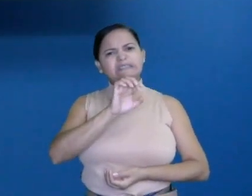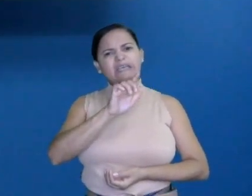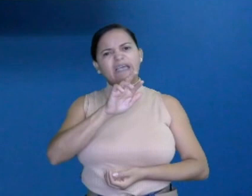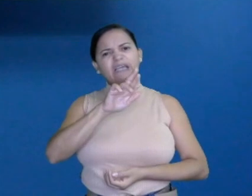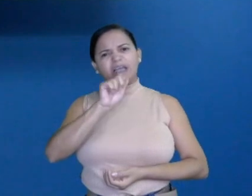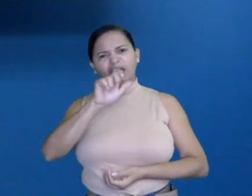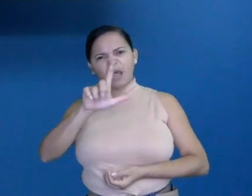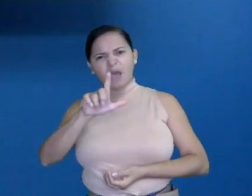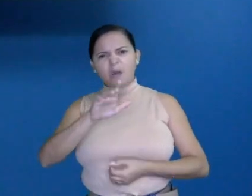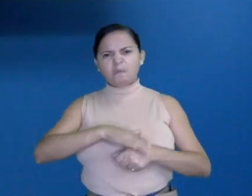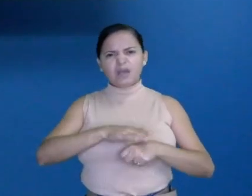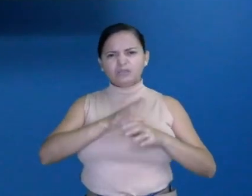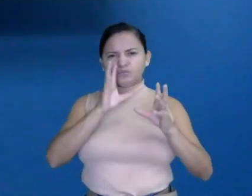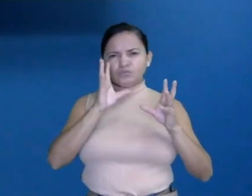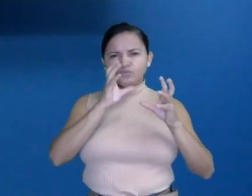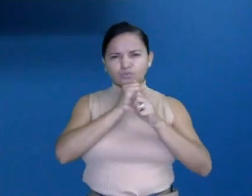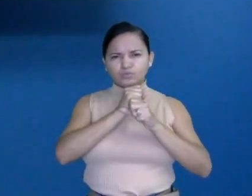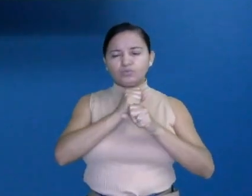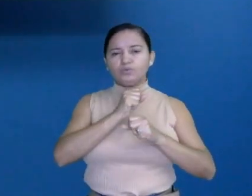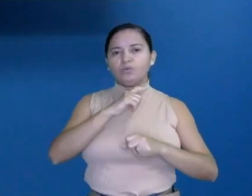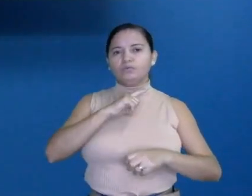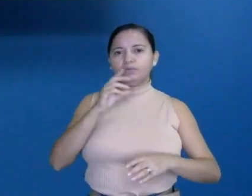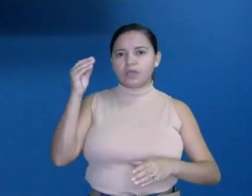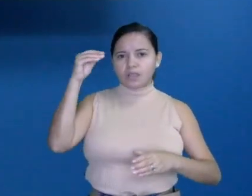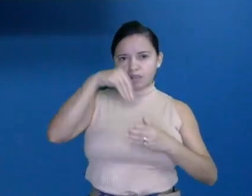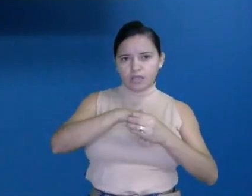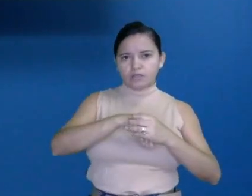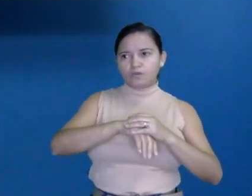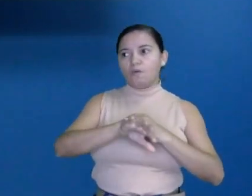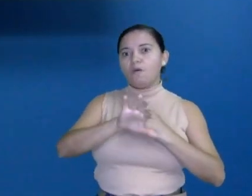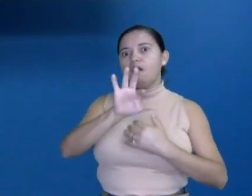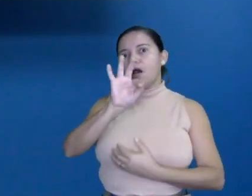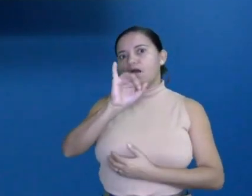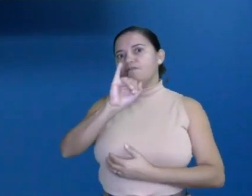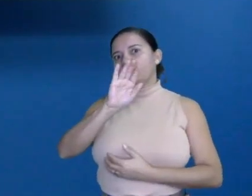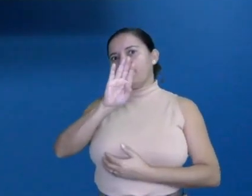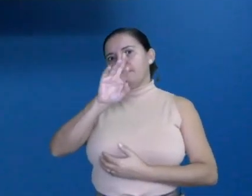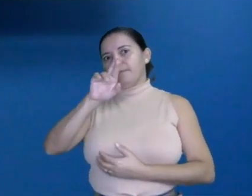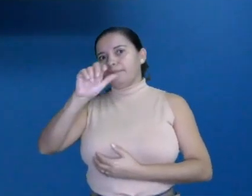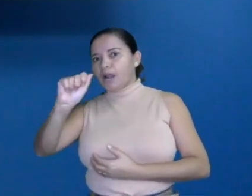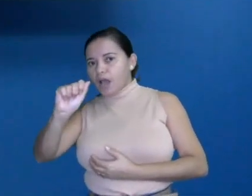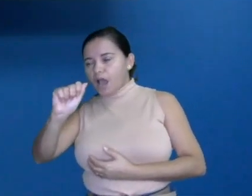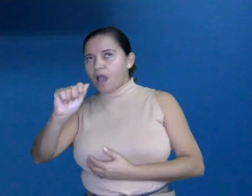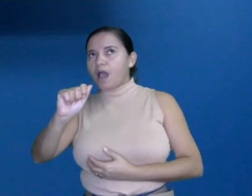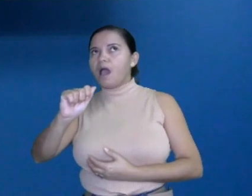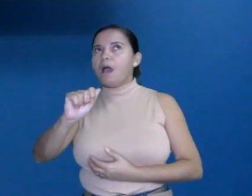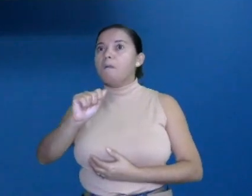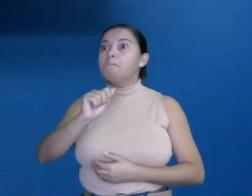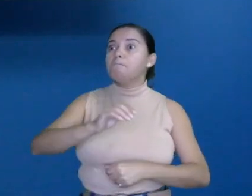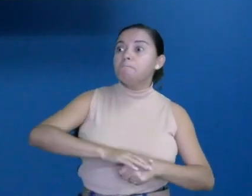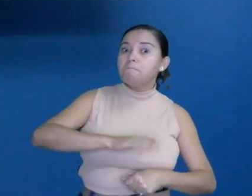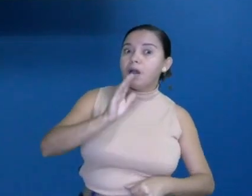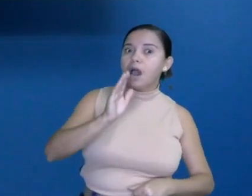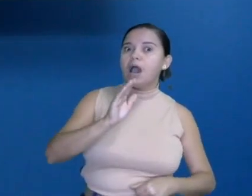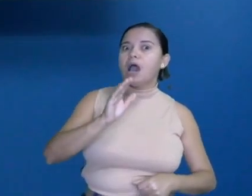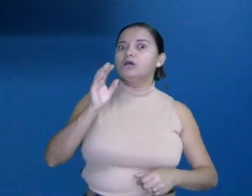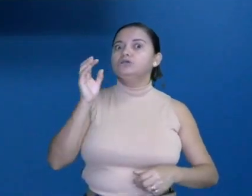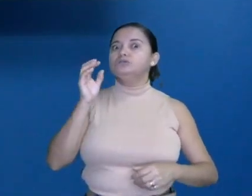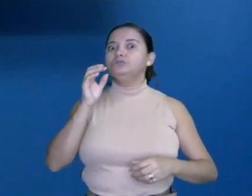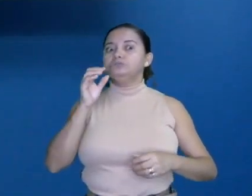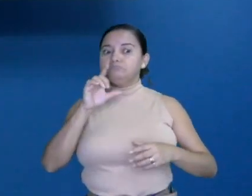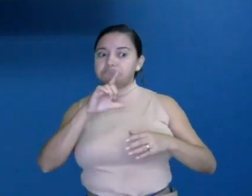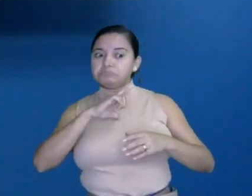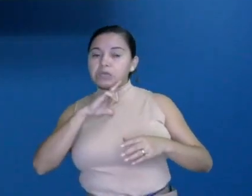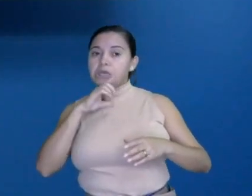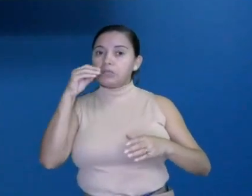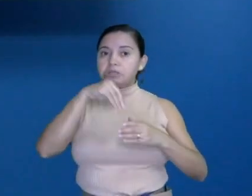mais escurinho? Porque ele tá com muita fibra, ele tá mais rico em fibras, mais ricos em